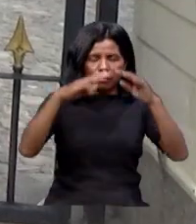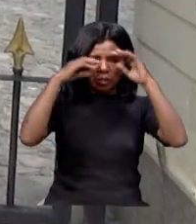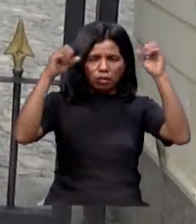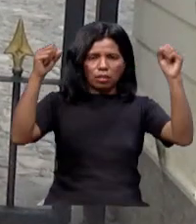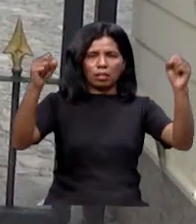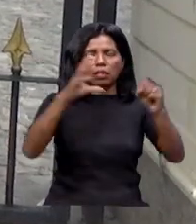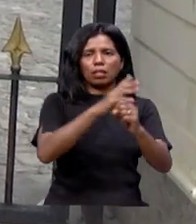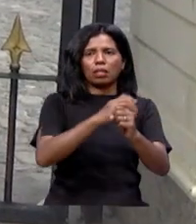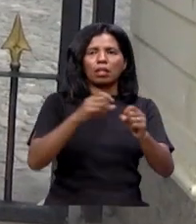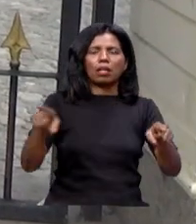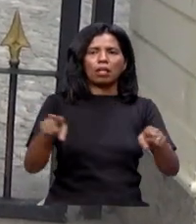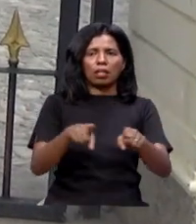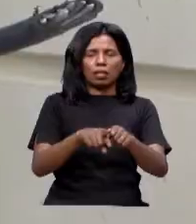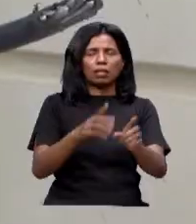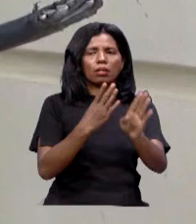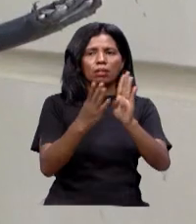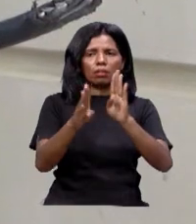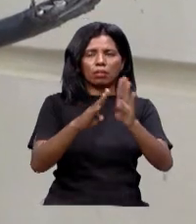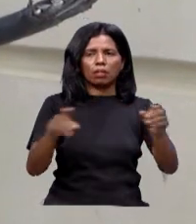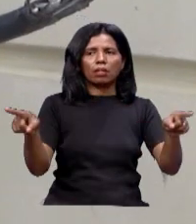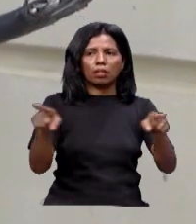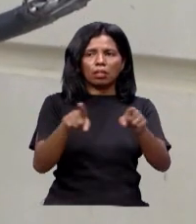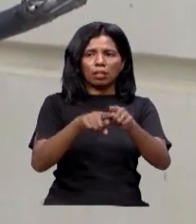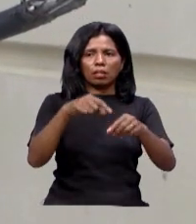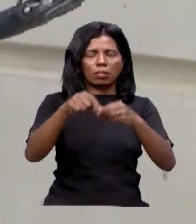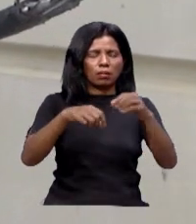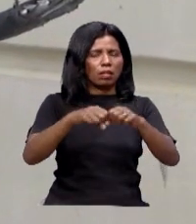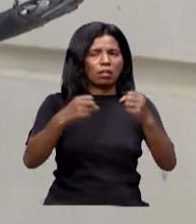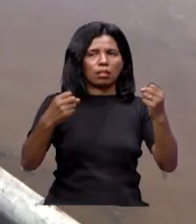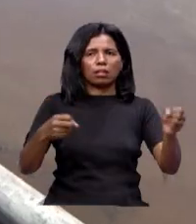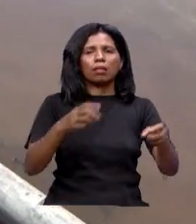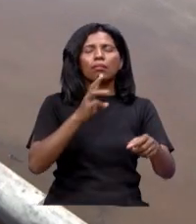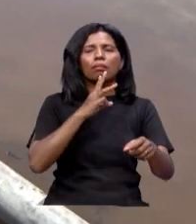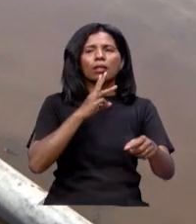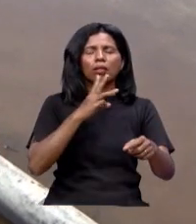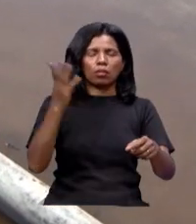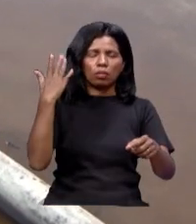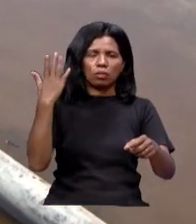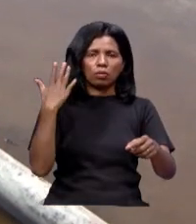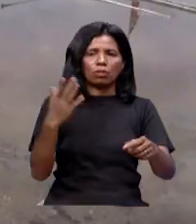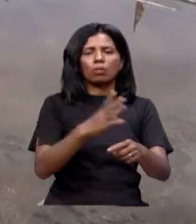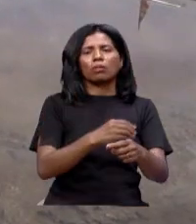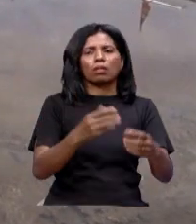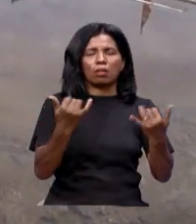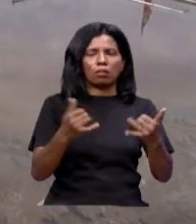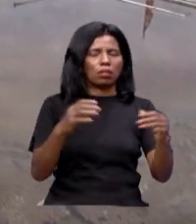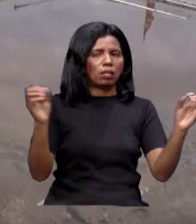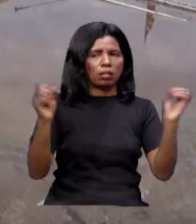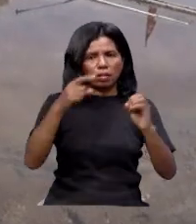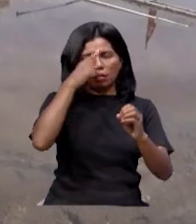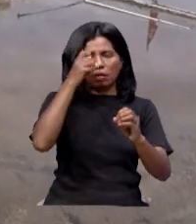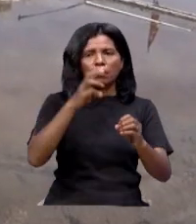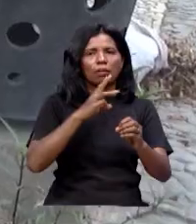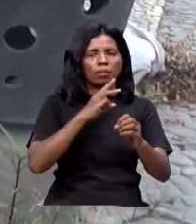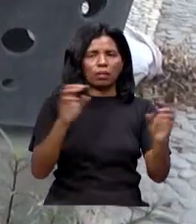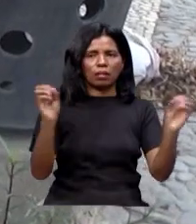Lobato, hanesan odamatan Casey Hofiu, tamba atona no BNB baibain tuda sai, agora la iha tamba bemaran,